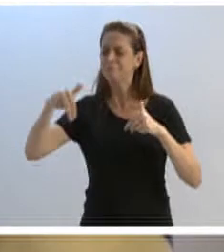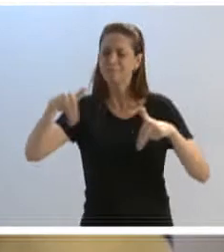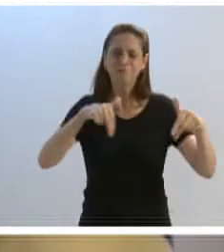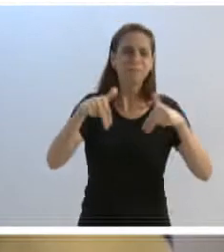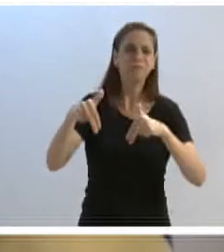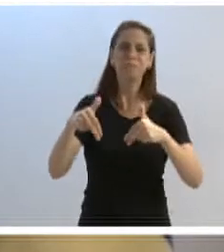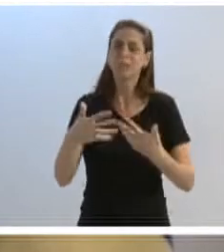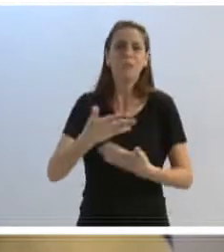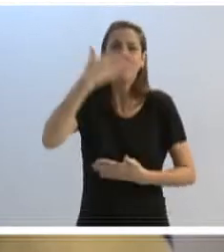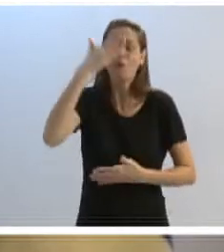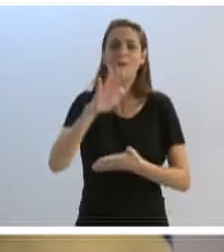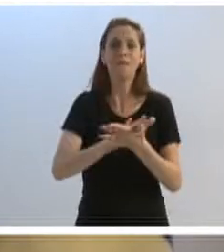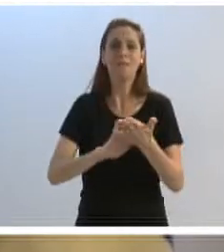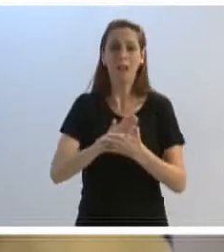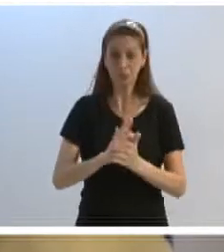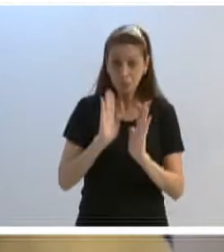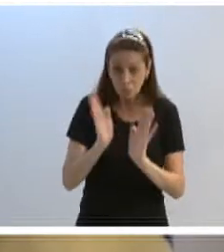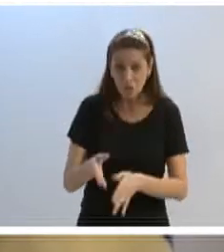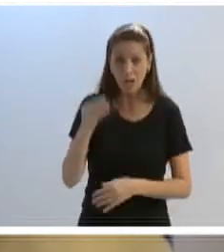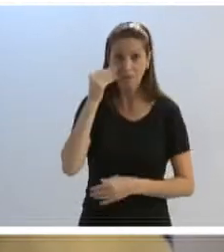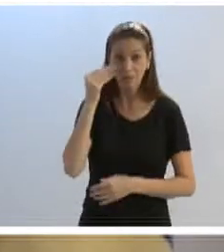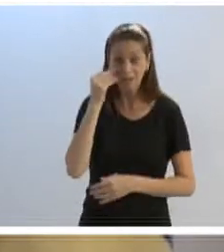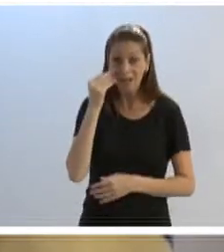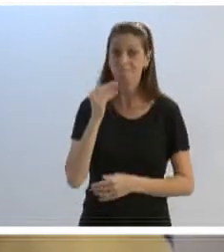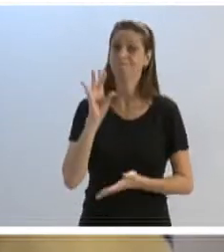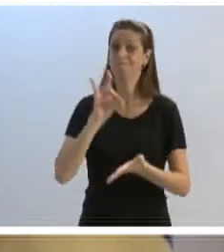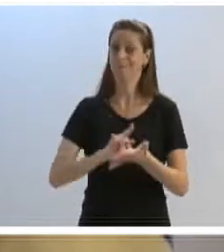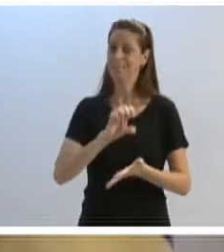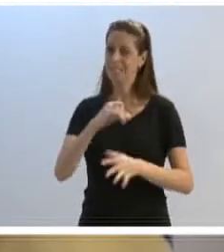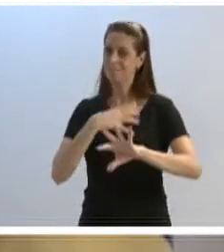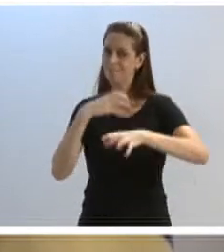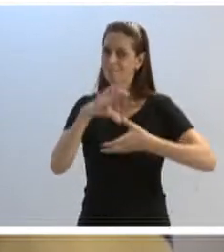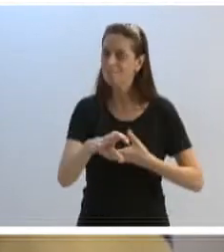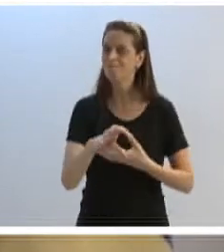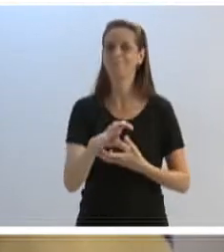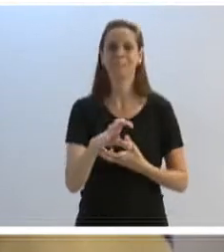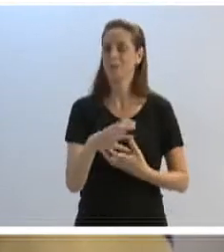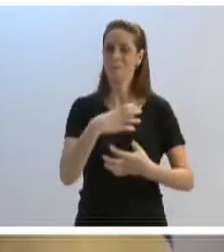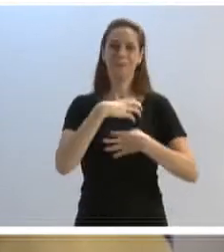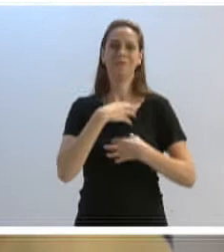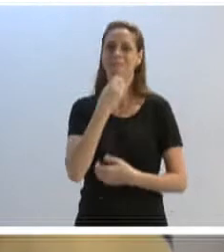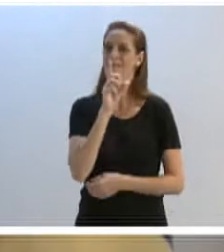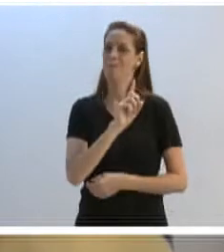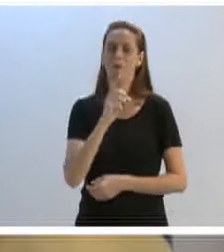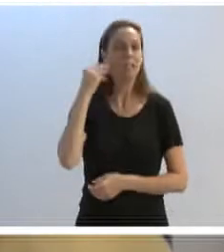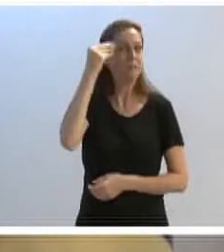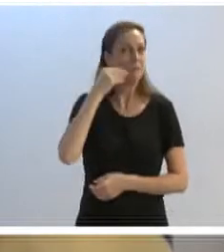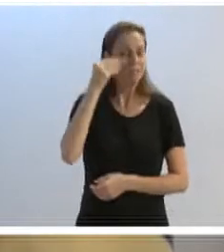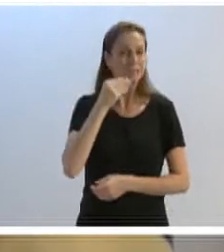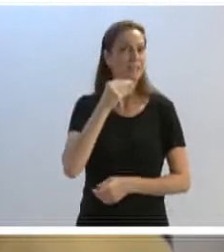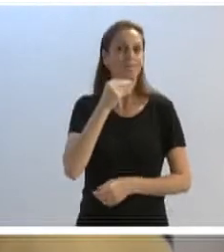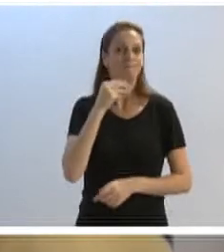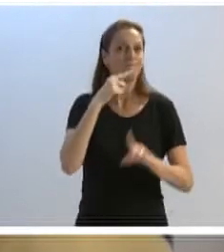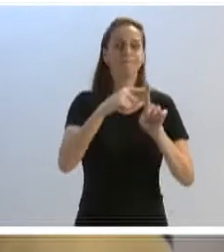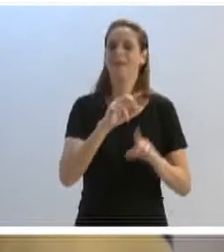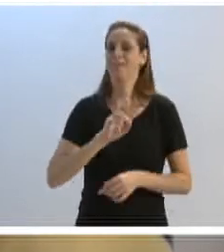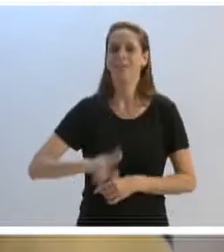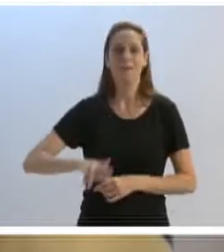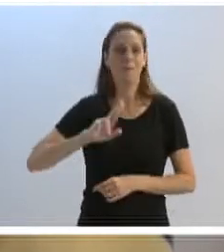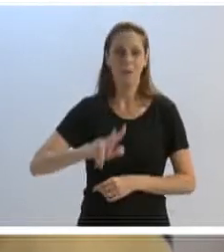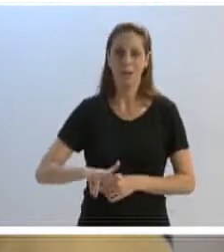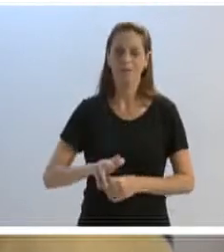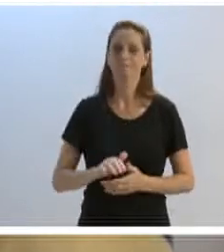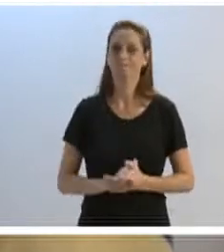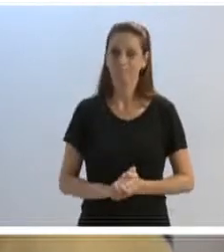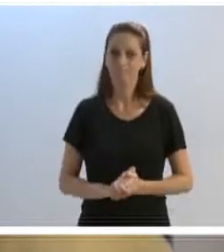outro? Não é uma sensação muito boa e, com certeza, não é uma experiência muito boa. Há alguns anos,